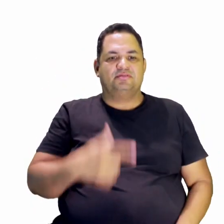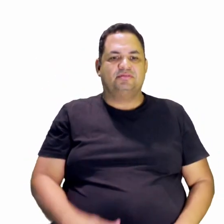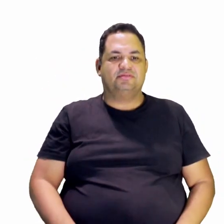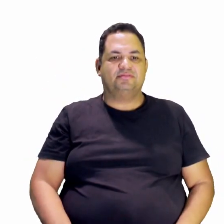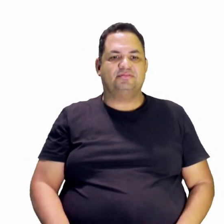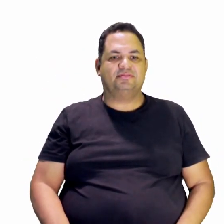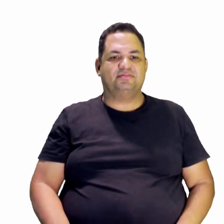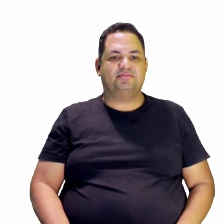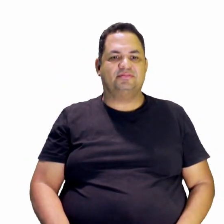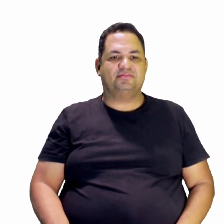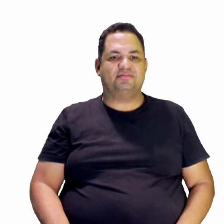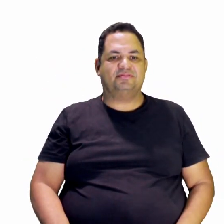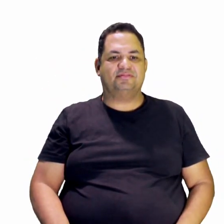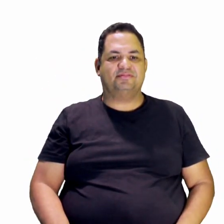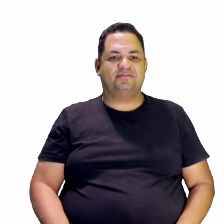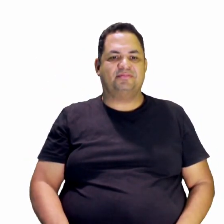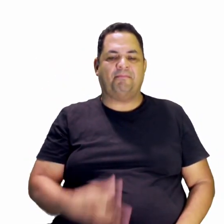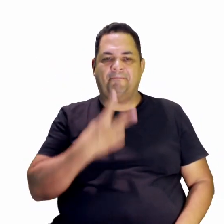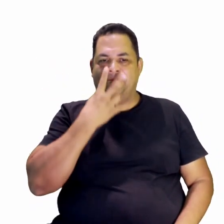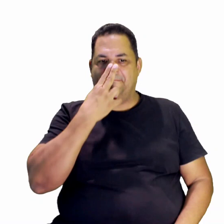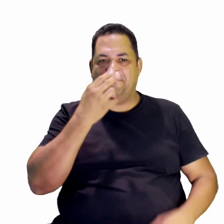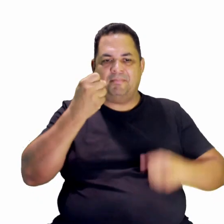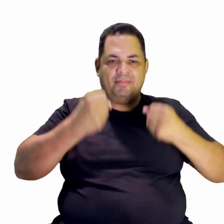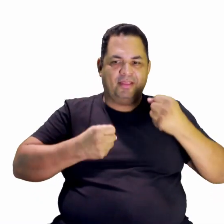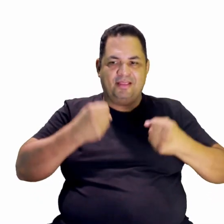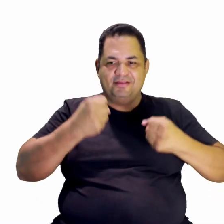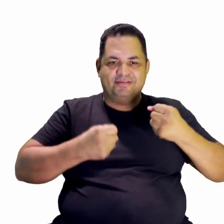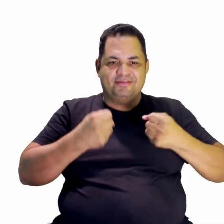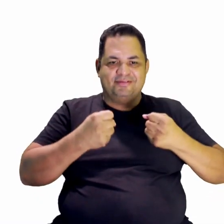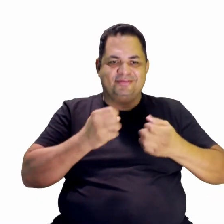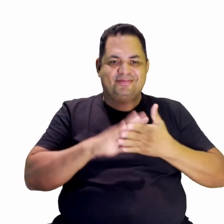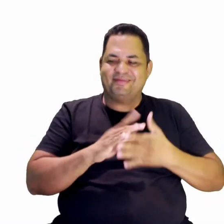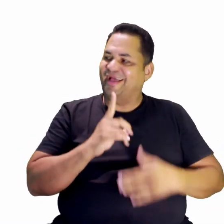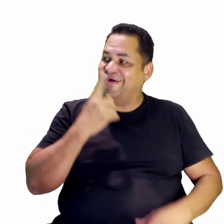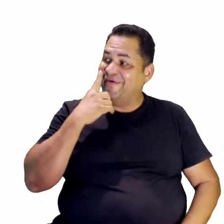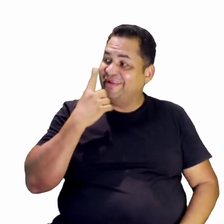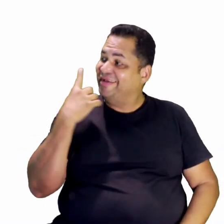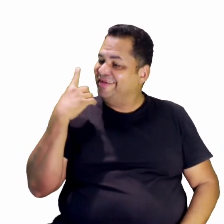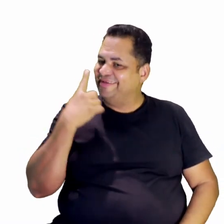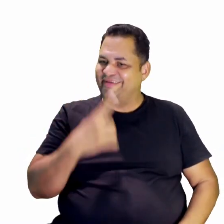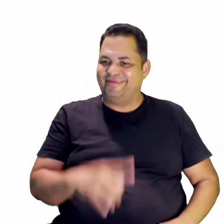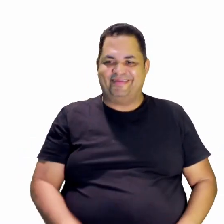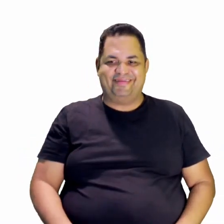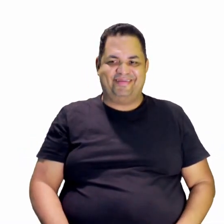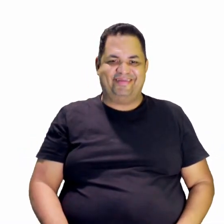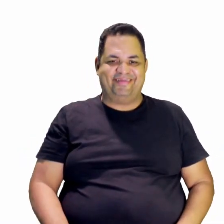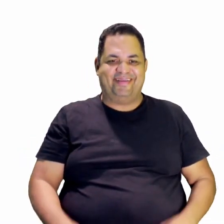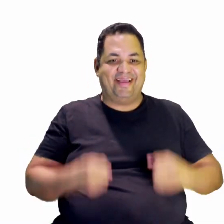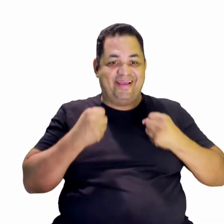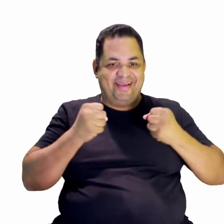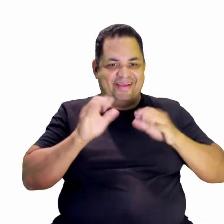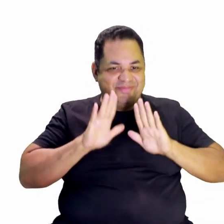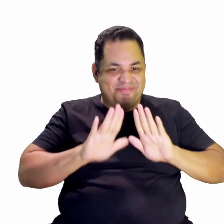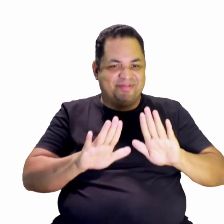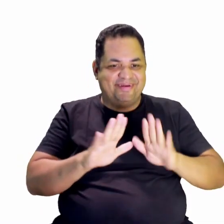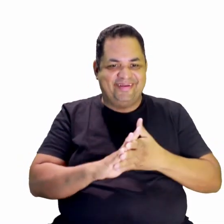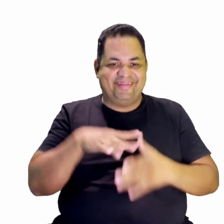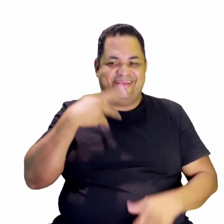Olha aqui. Dá a impressão que ele está mesmo dirigindo, ainda está olhando para o lado aí, tipo, olhando para o retrovisor, empurra aí,